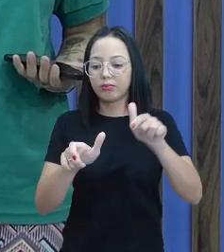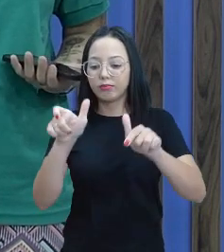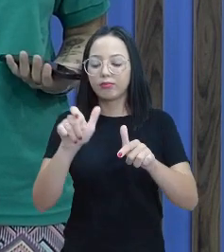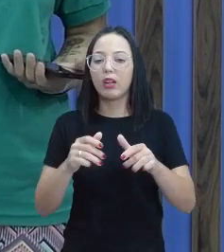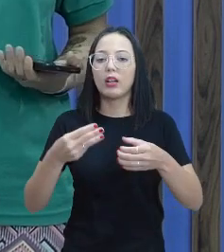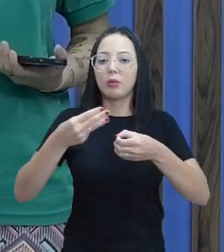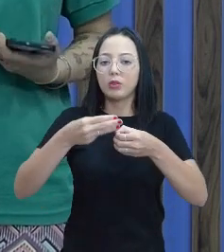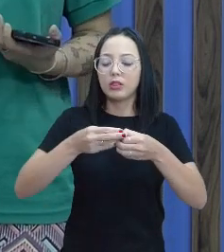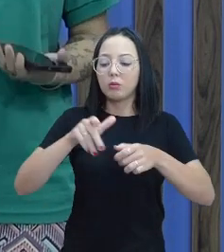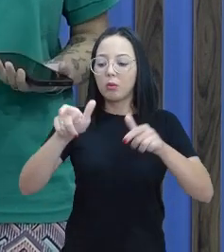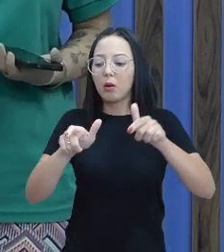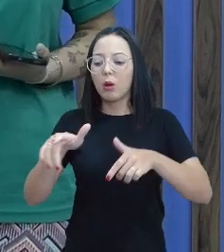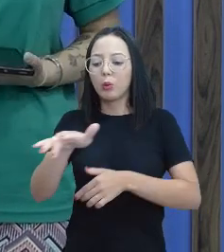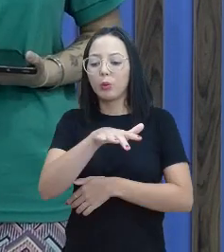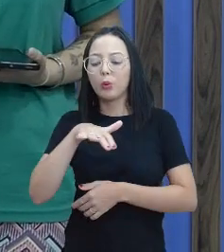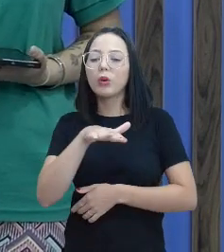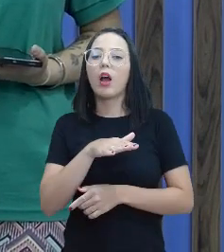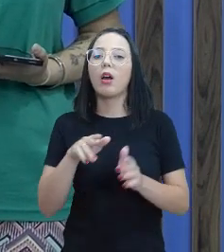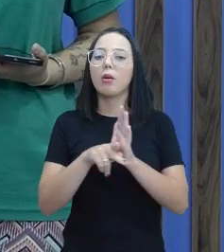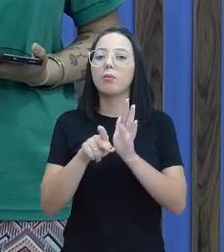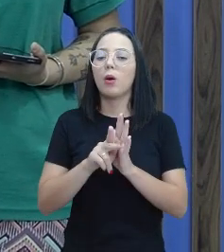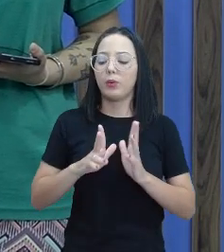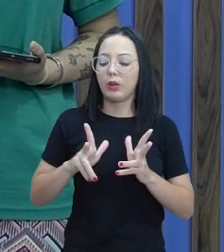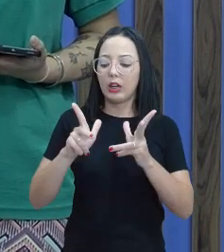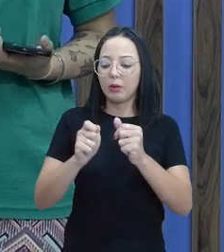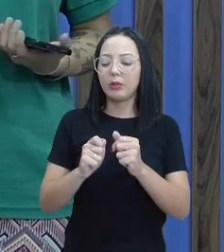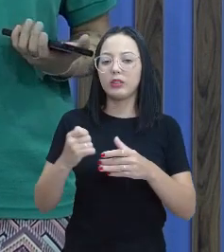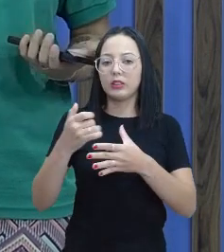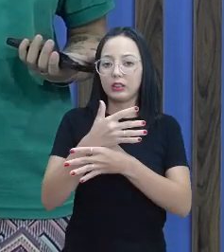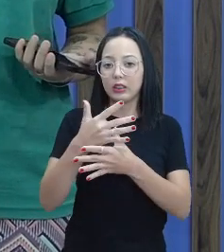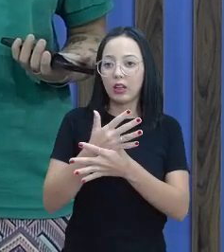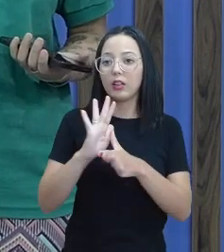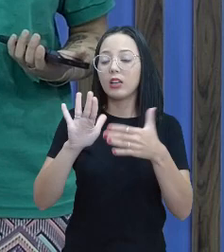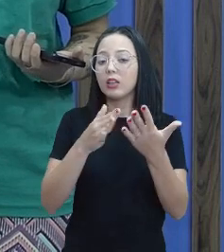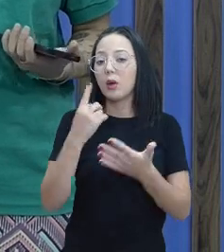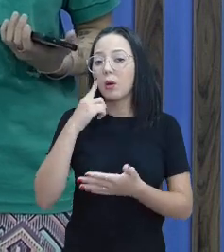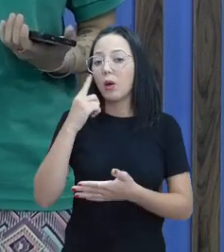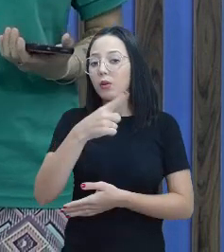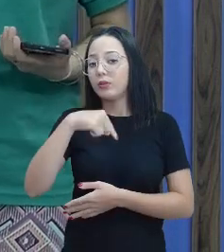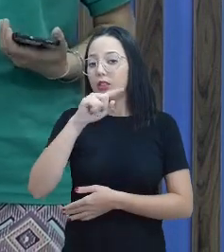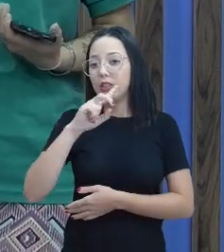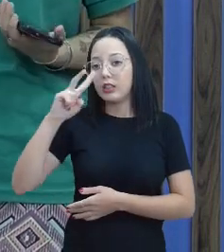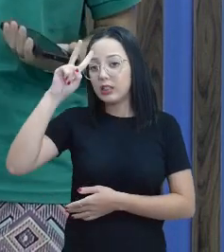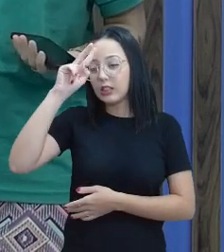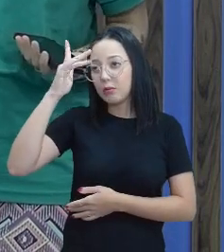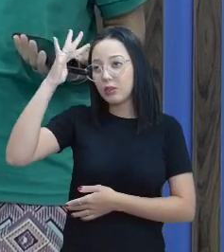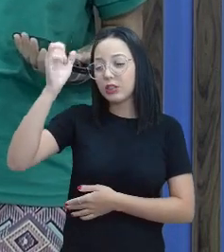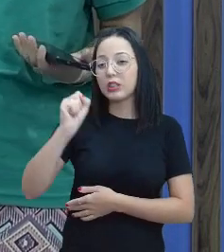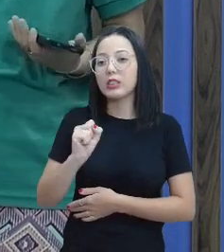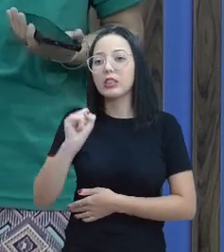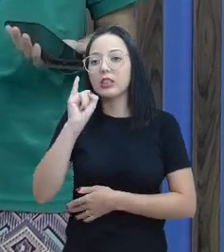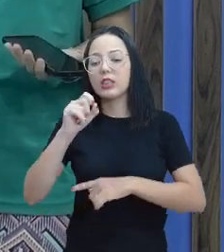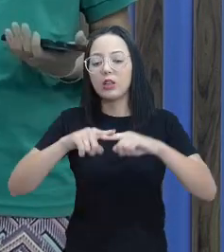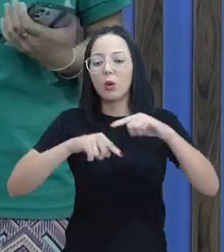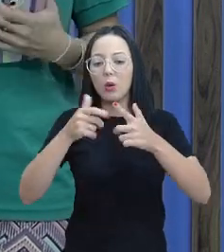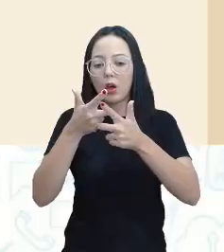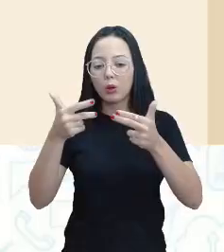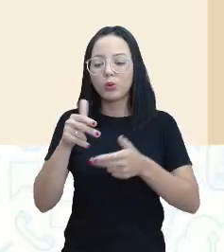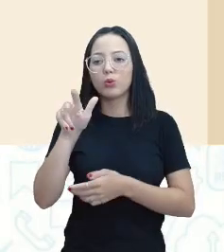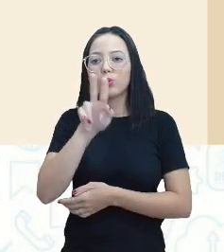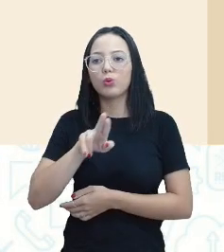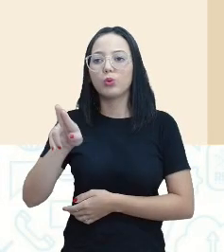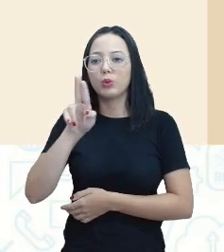município gasta com a questão da limpeza urbana. Então, imagina, né, e se esse recurso fosse usado